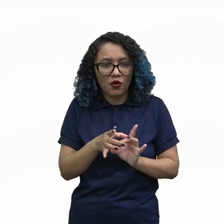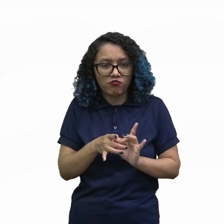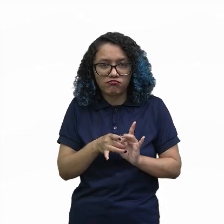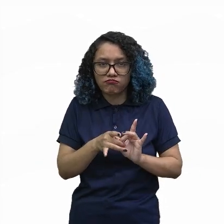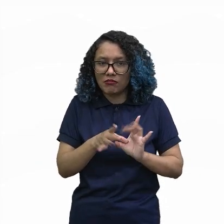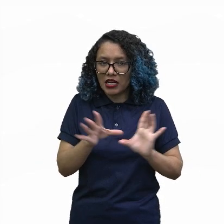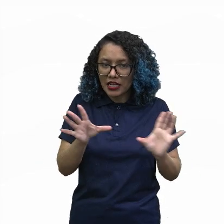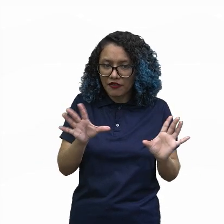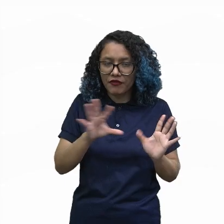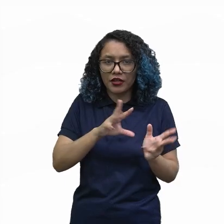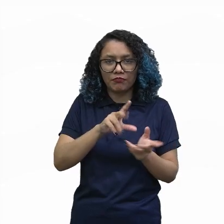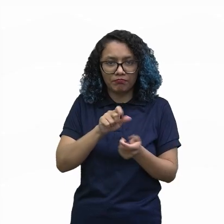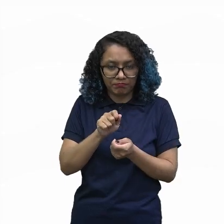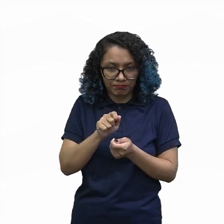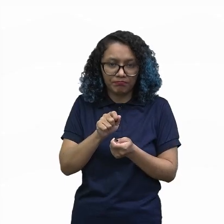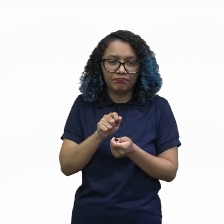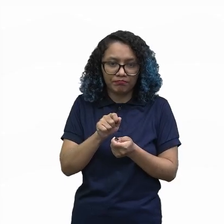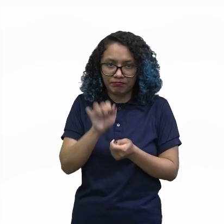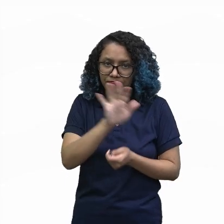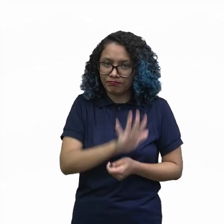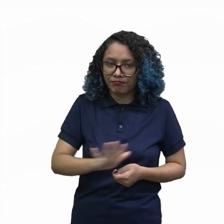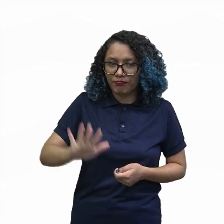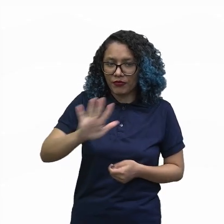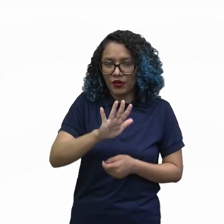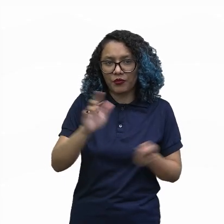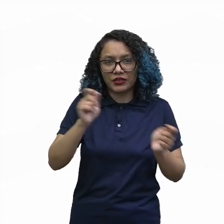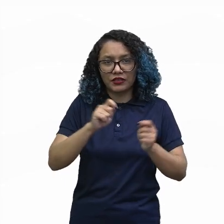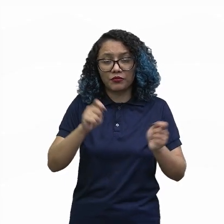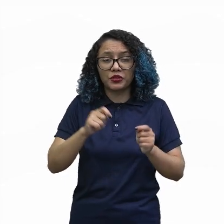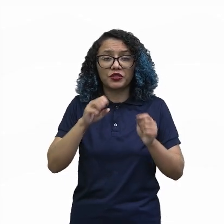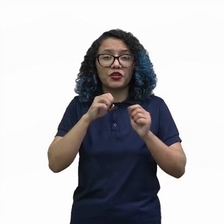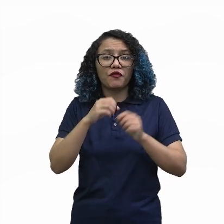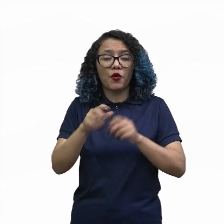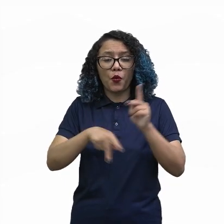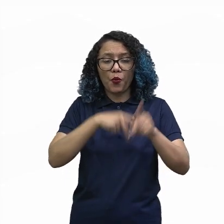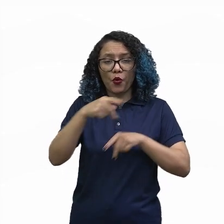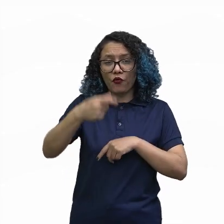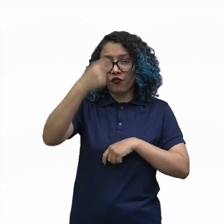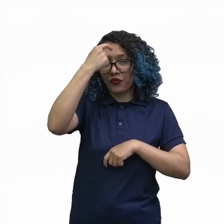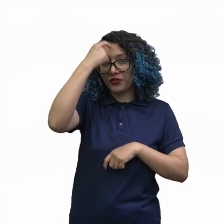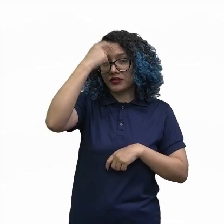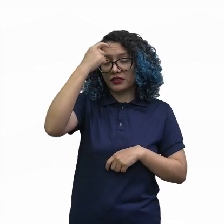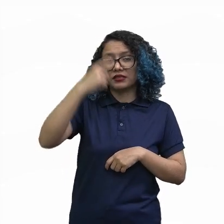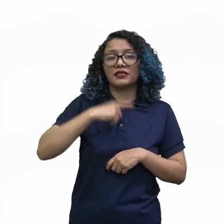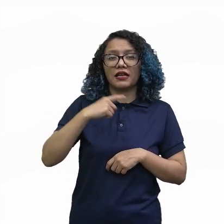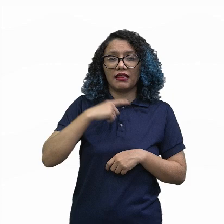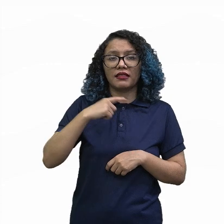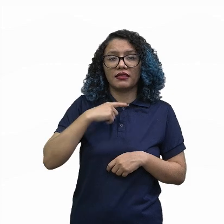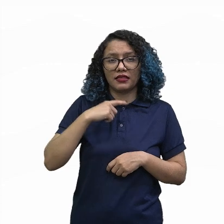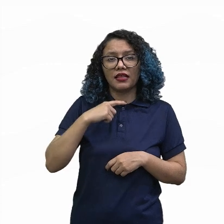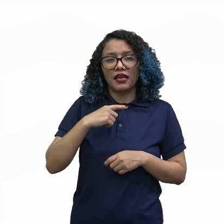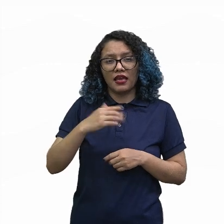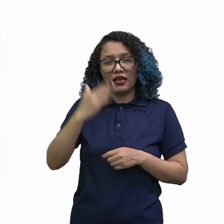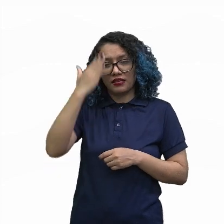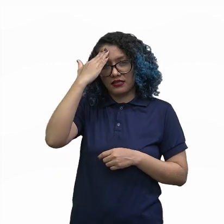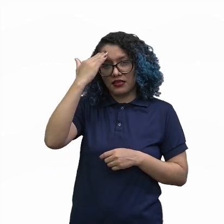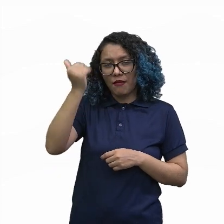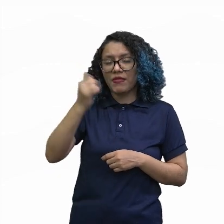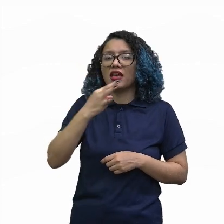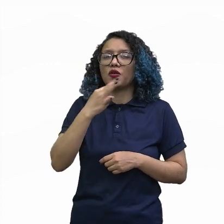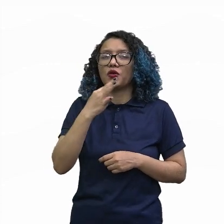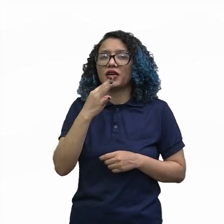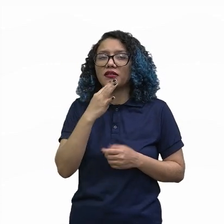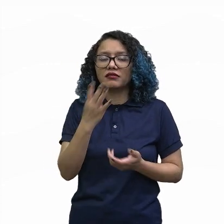para que a população ela acabasse tomando uma consciência maior de si, dos seus direitos, e saber